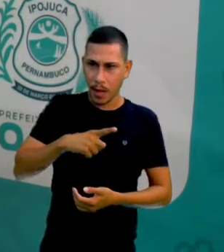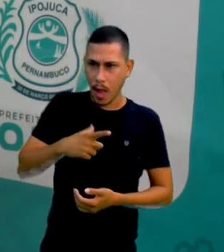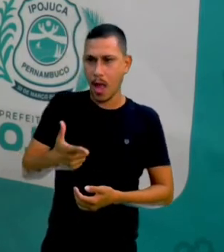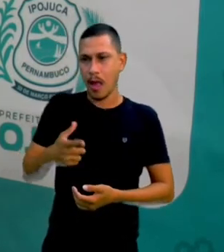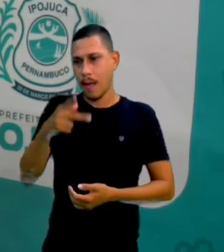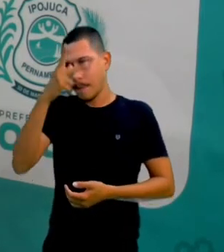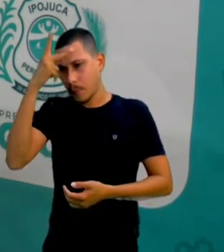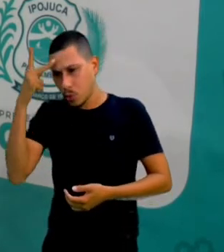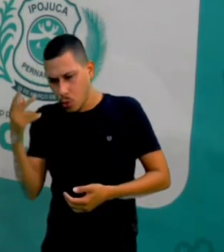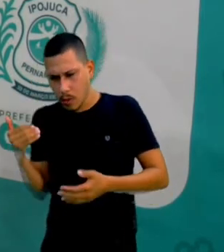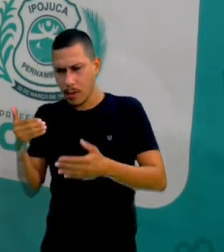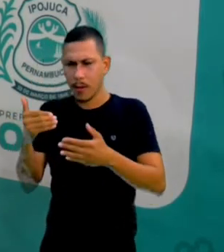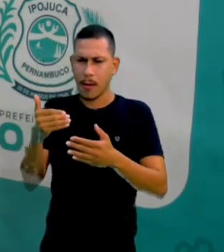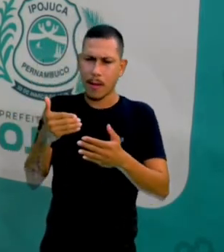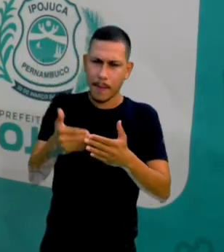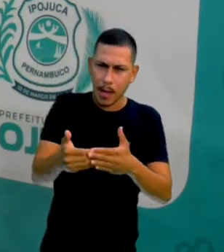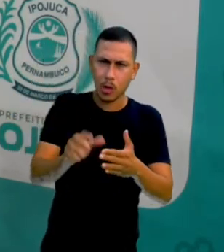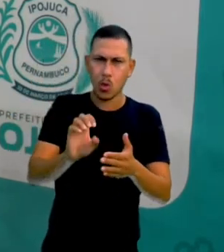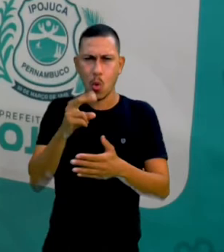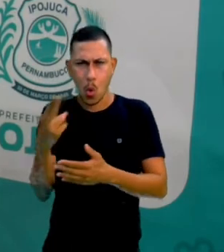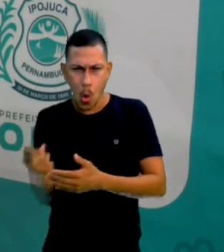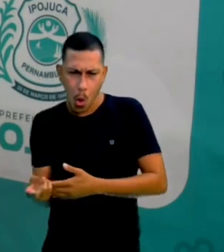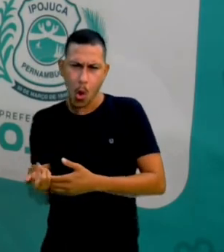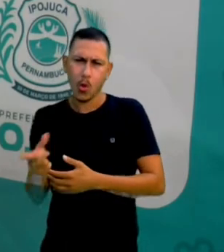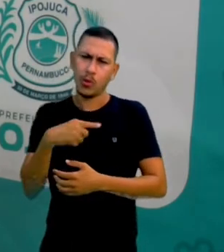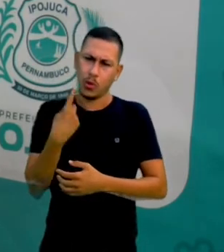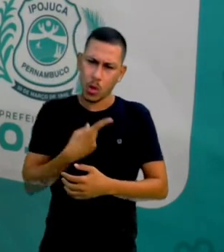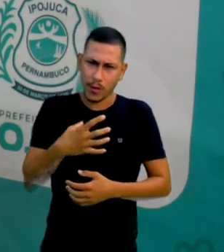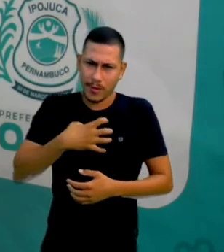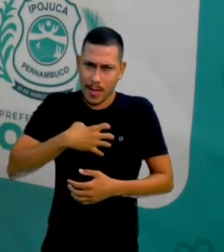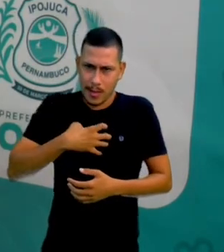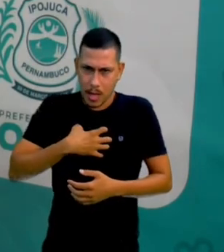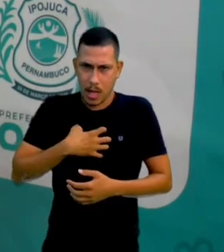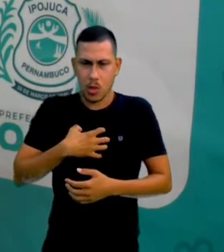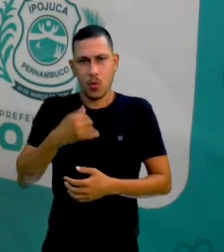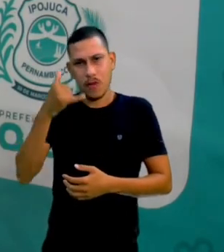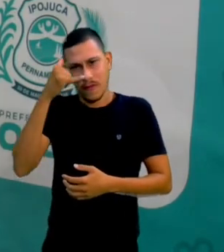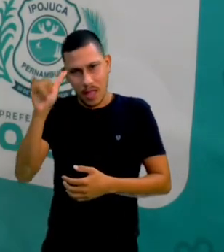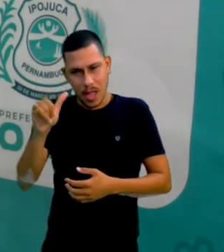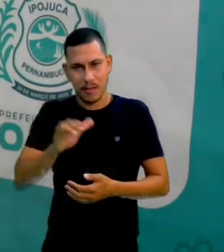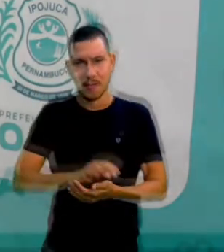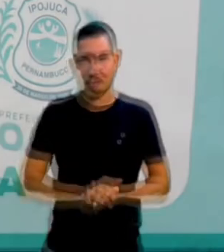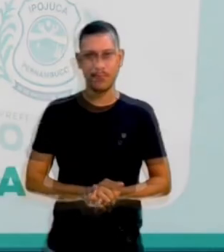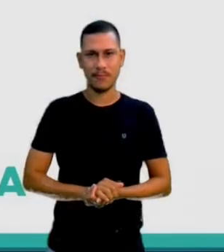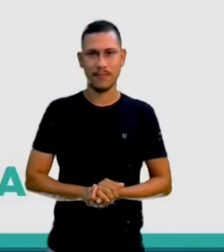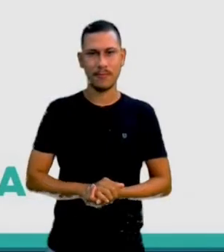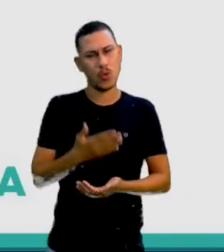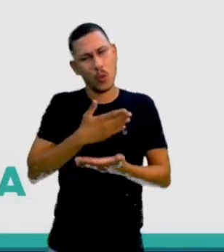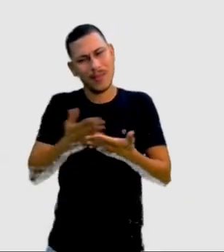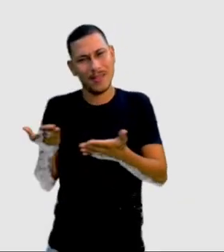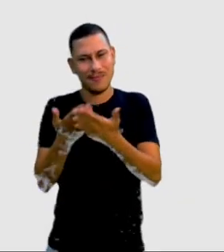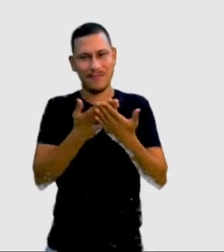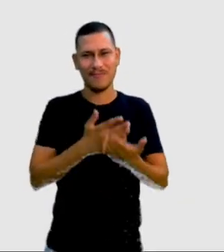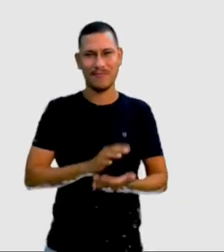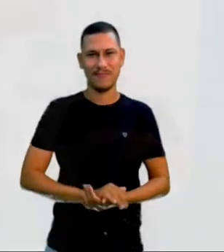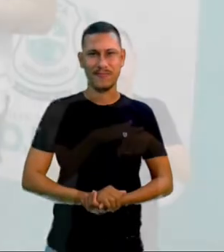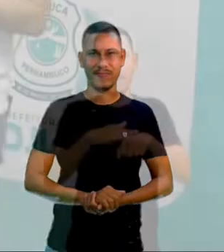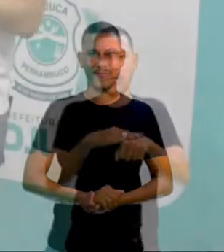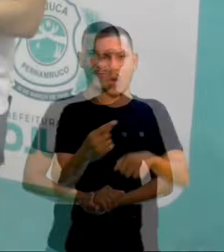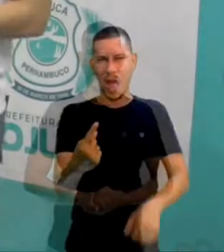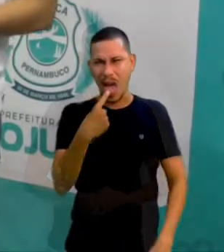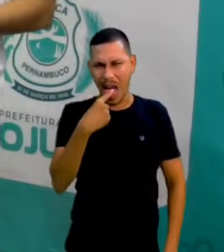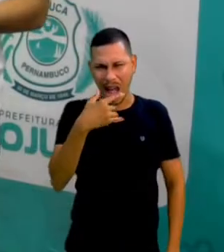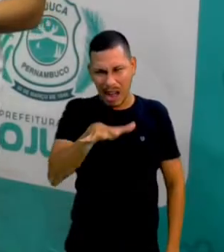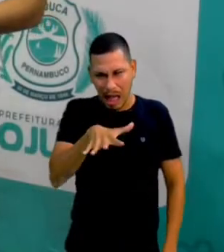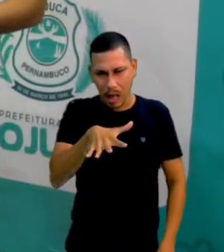né, passando por esse processo, a gente possa sair dele rapidamente. Tá ok? Então vamos iniciar nossa aula. O